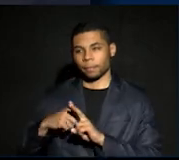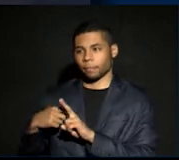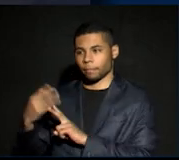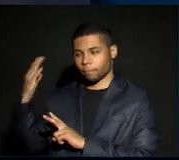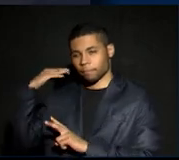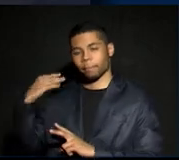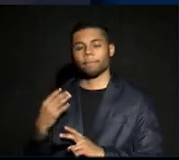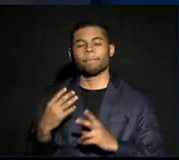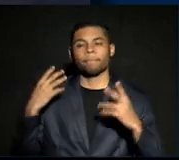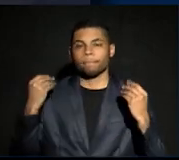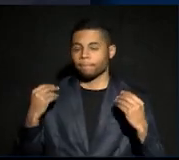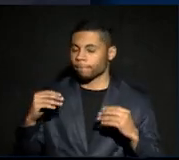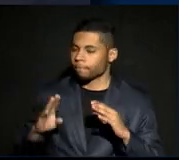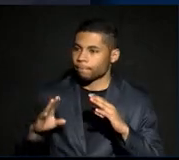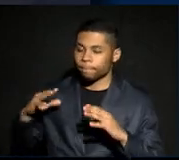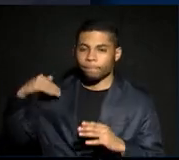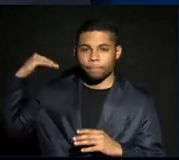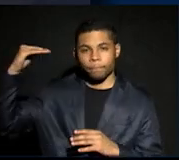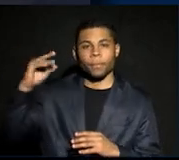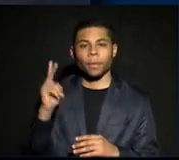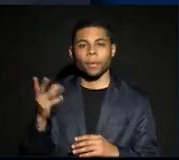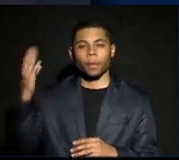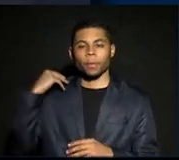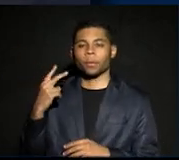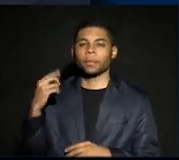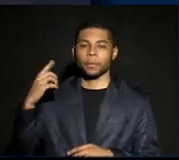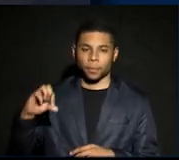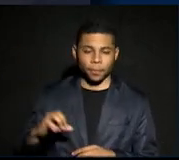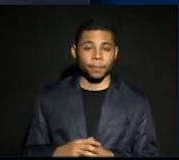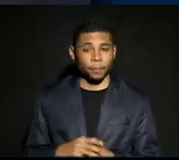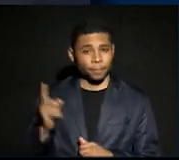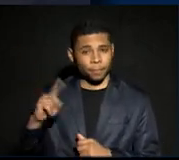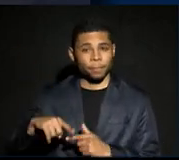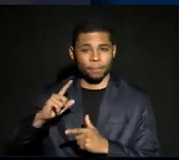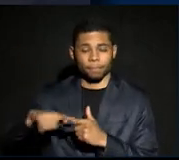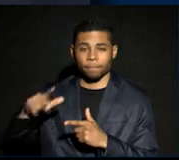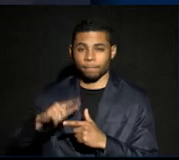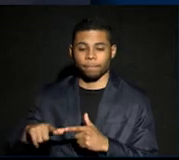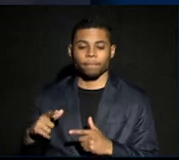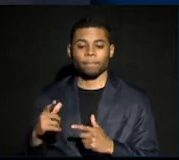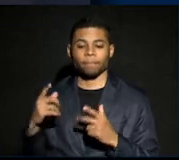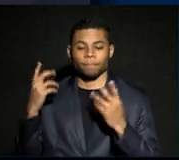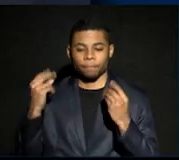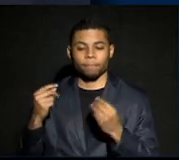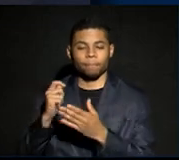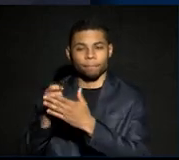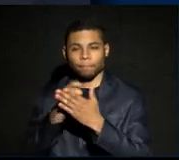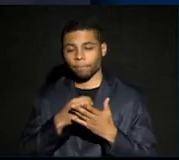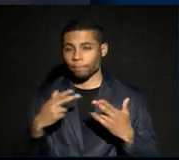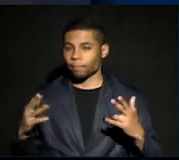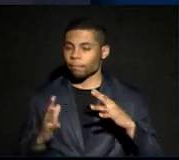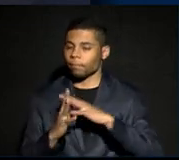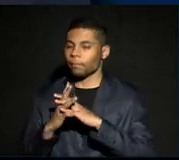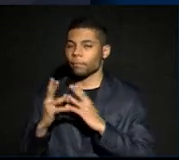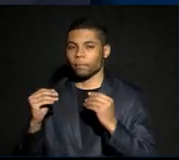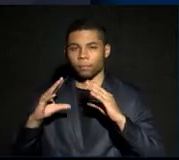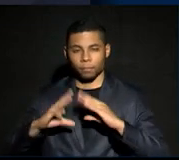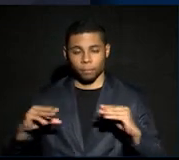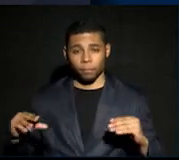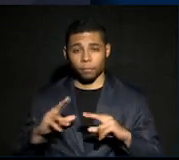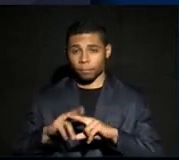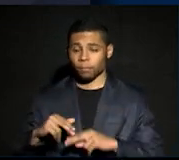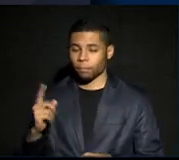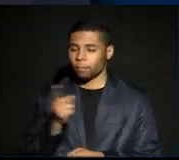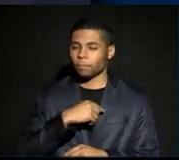está muito além, muito superior ao que era 2019. É uma situação de fluxo de balanço de pagamento extremamente confortável. Então,